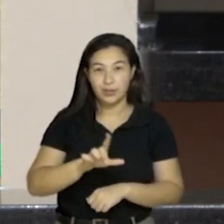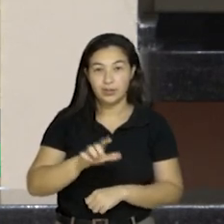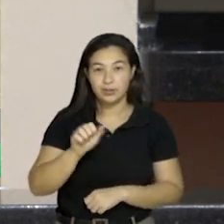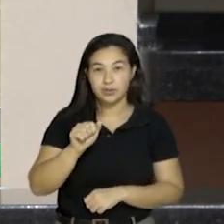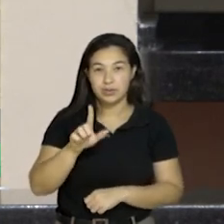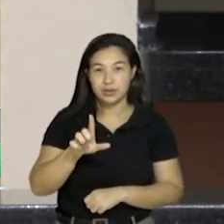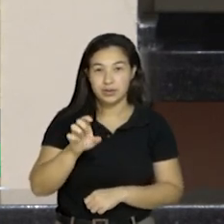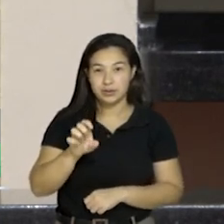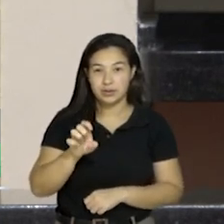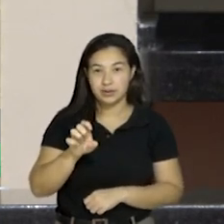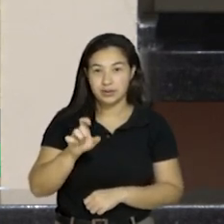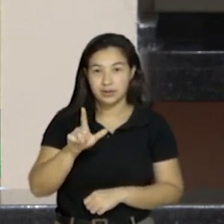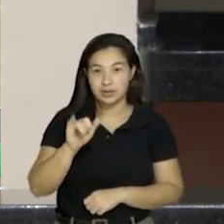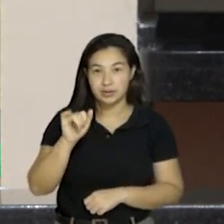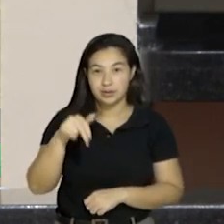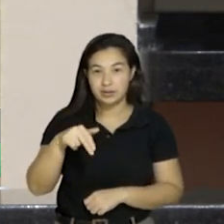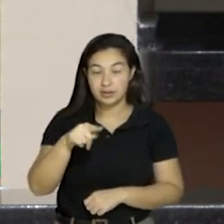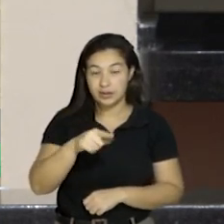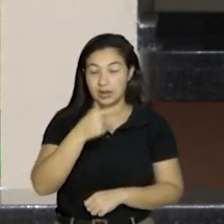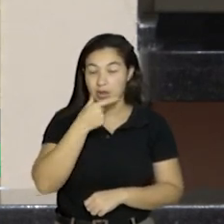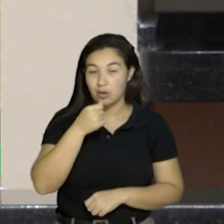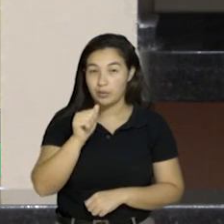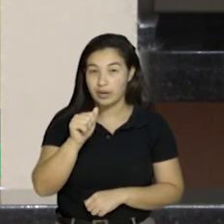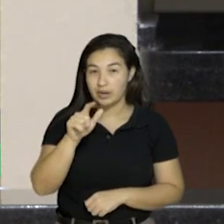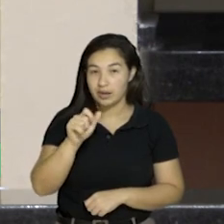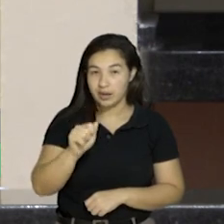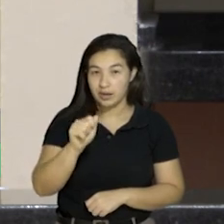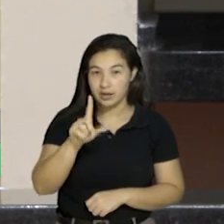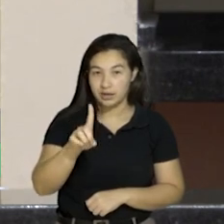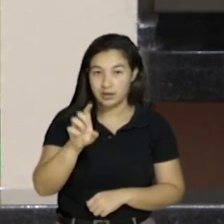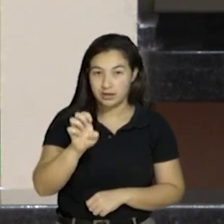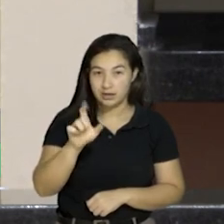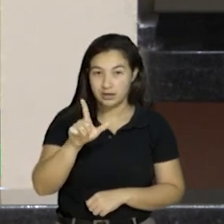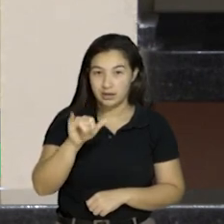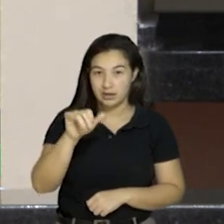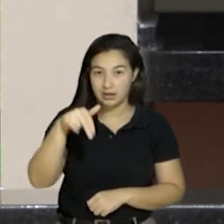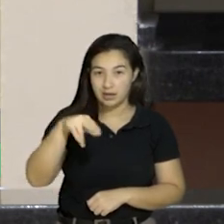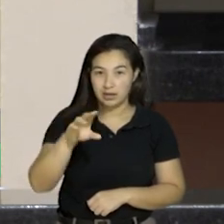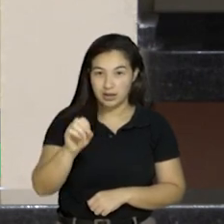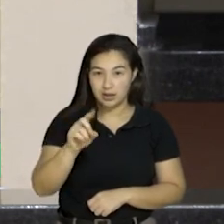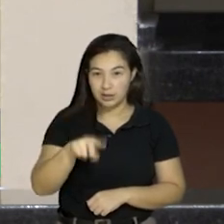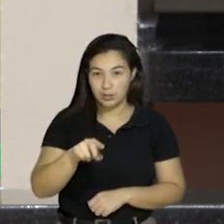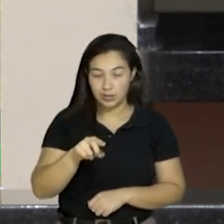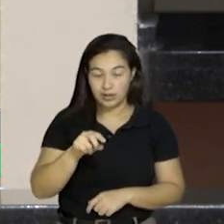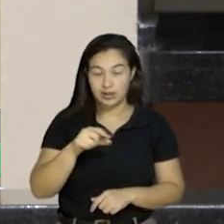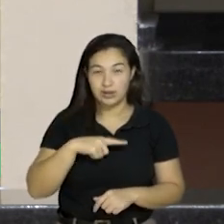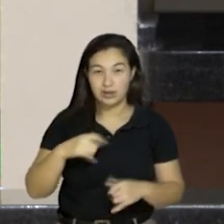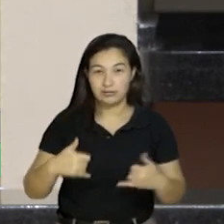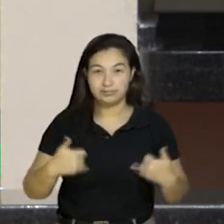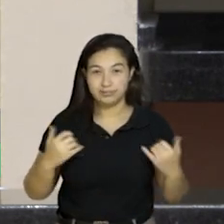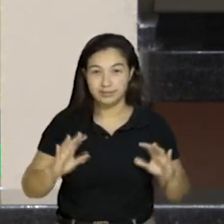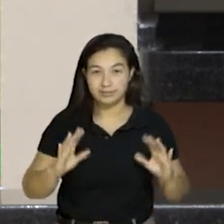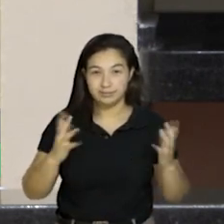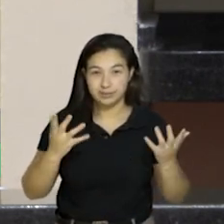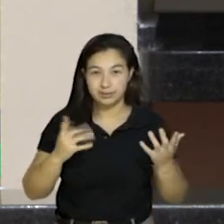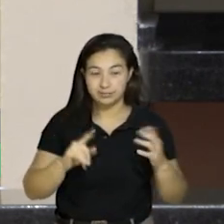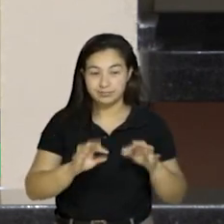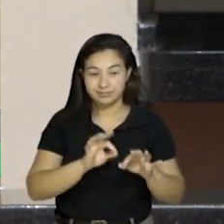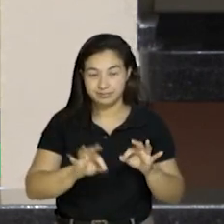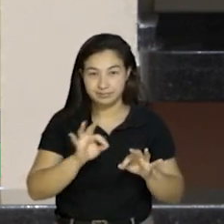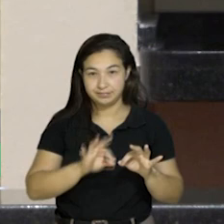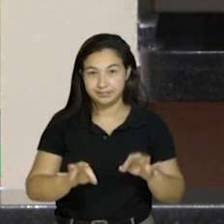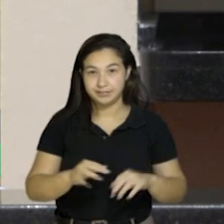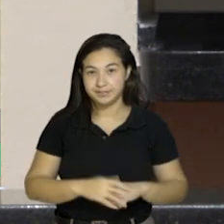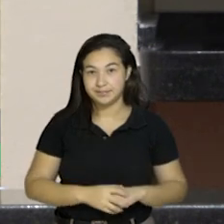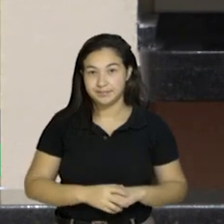Adelino pela passagem do aniversário de fundação da referida em